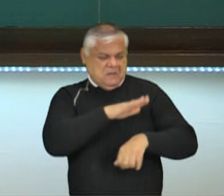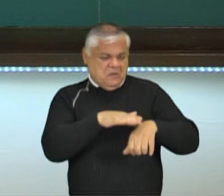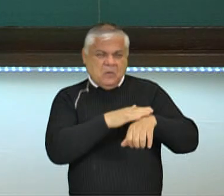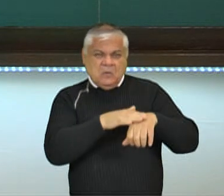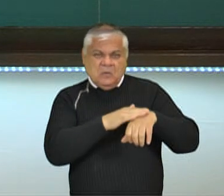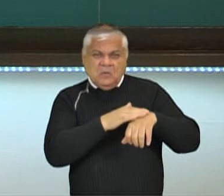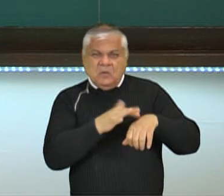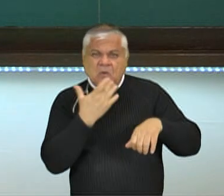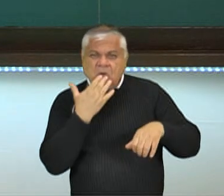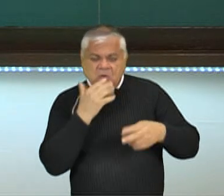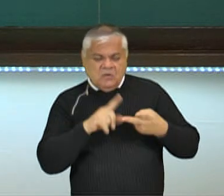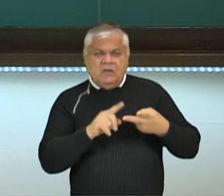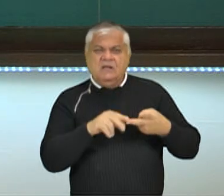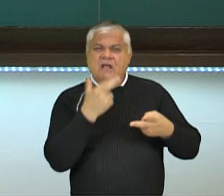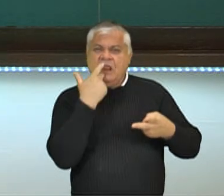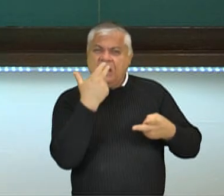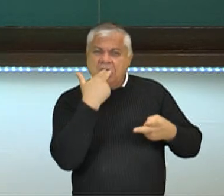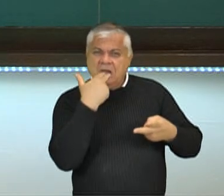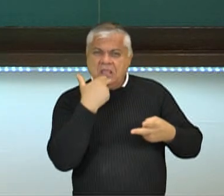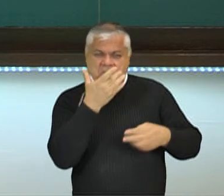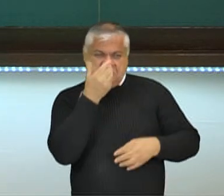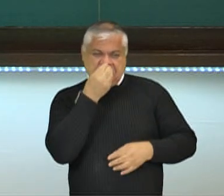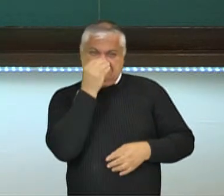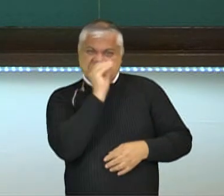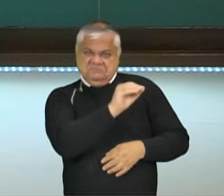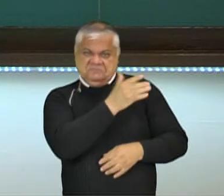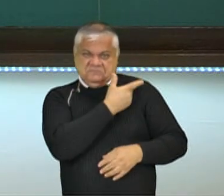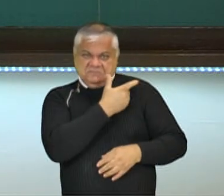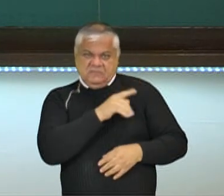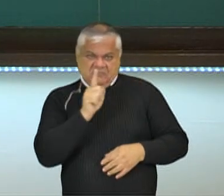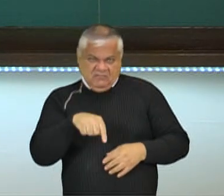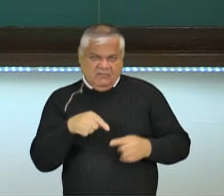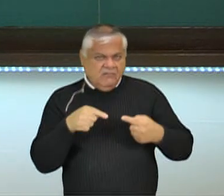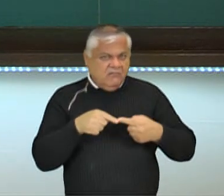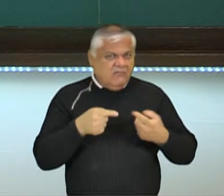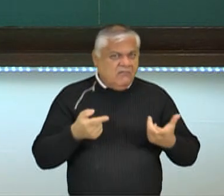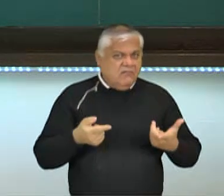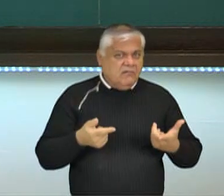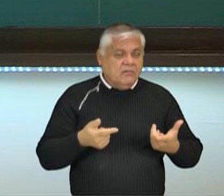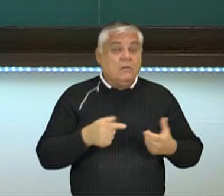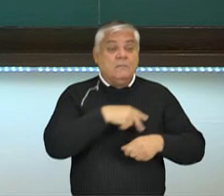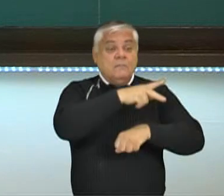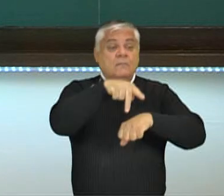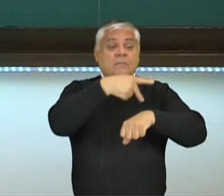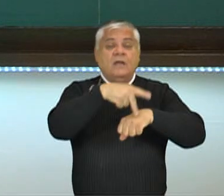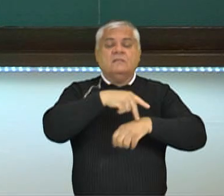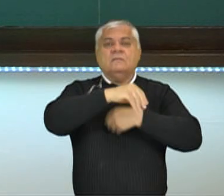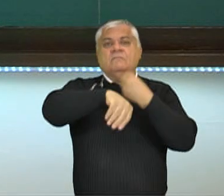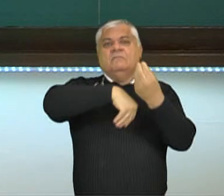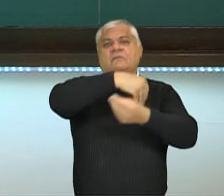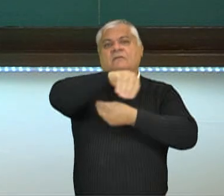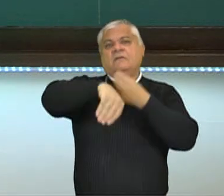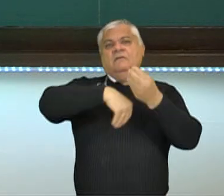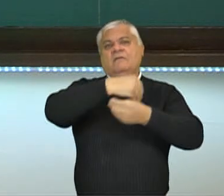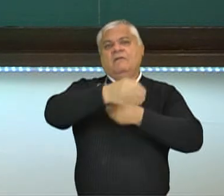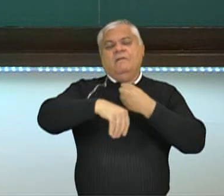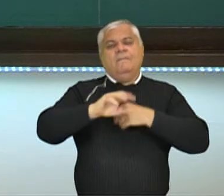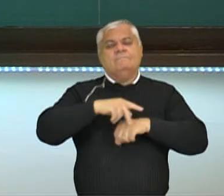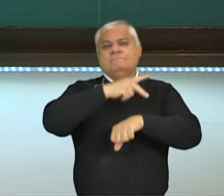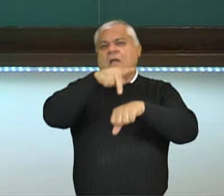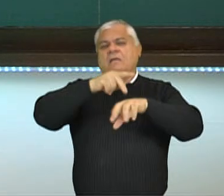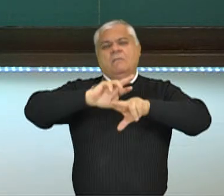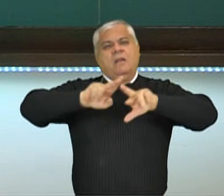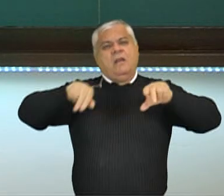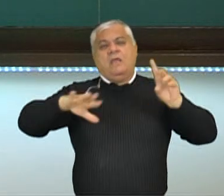pele, pela língua que eles têm? Será que isso faz sentido? Já que o nosso país é um país misto entre as